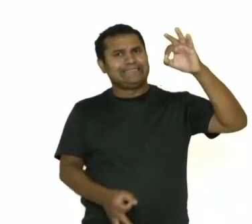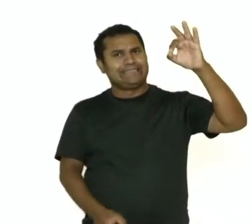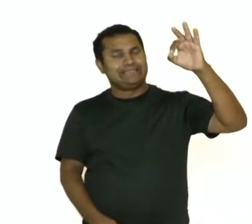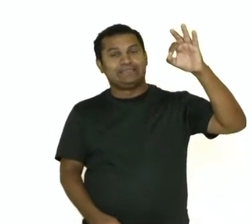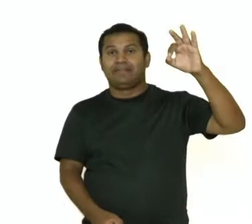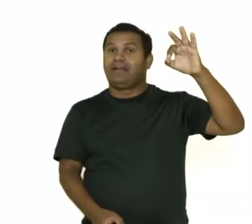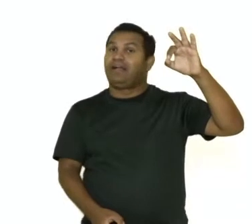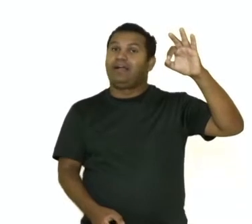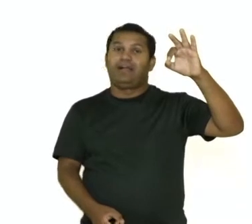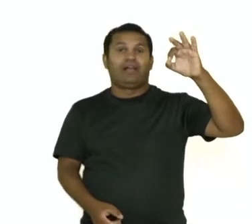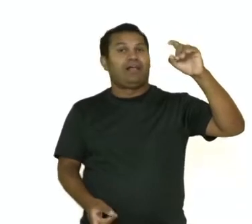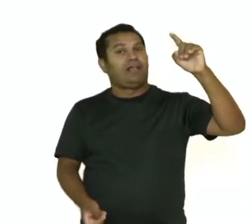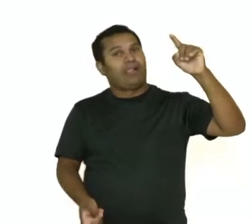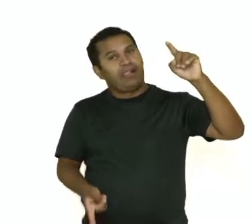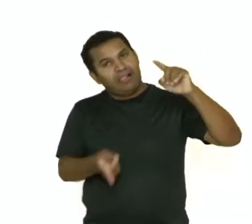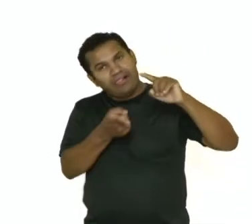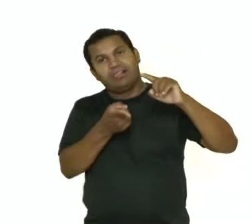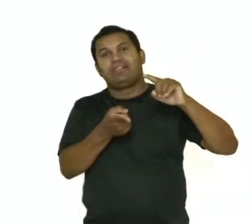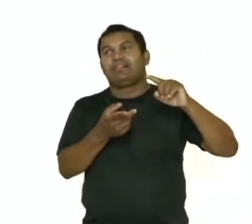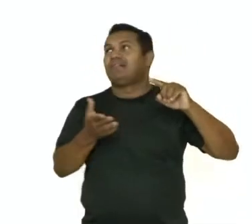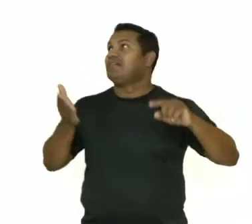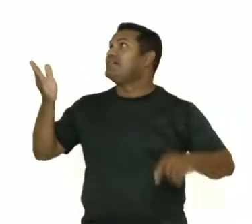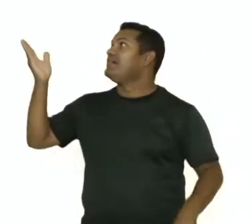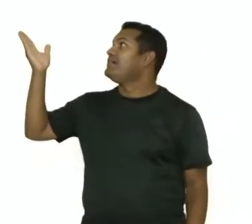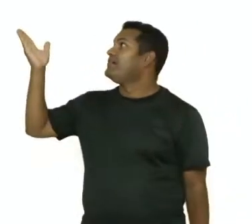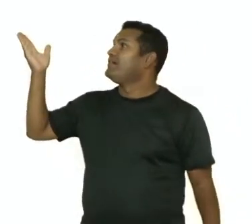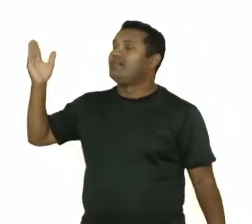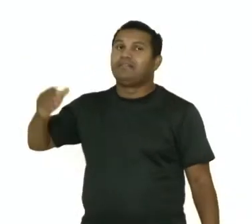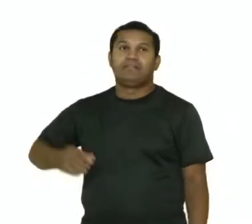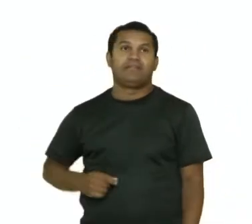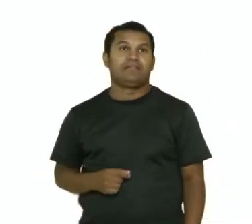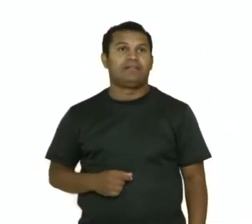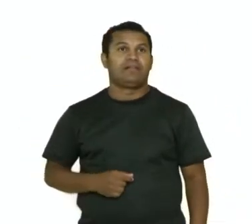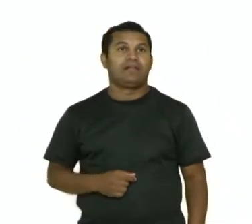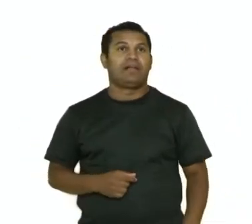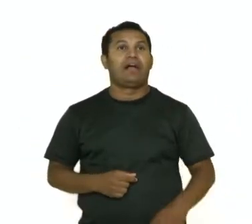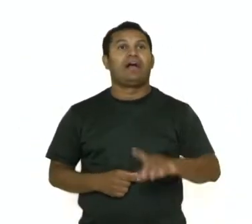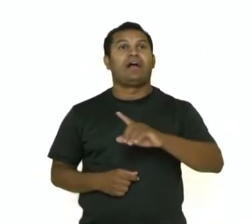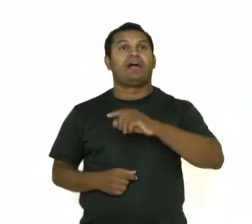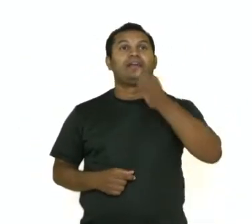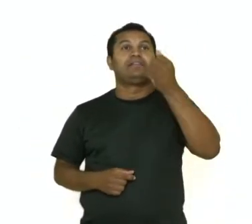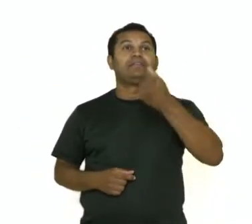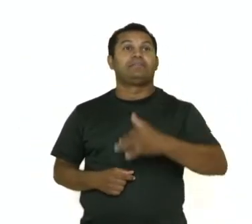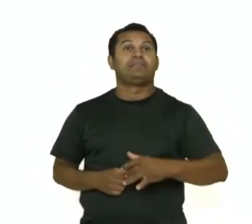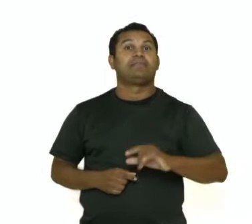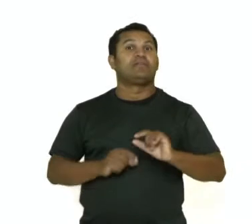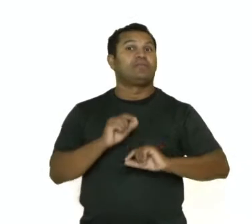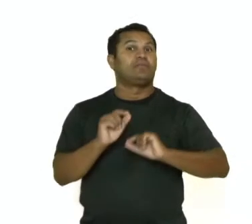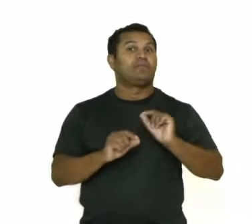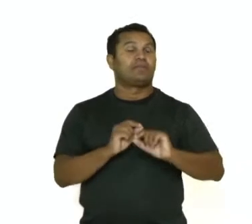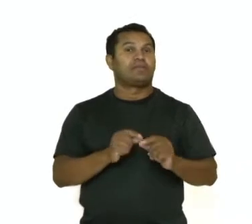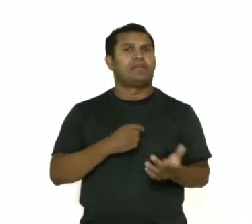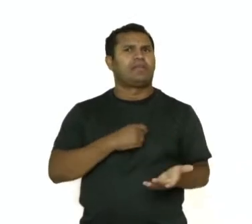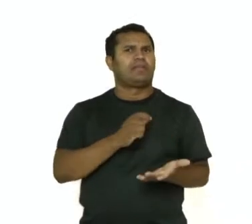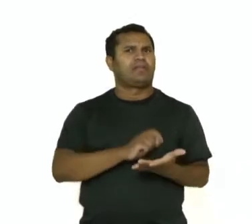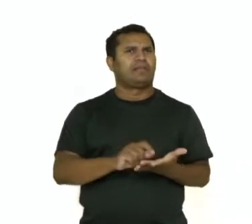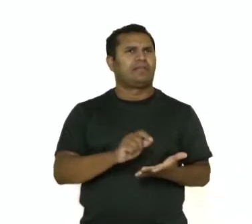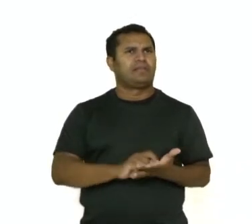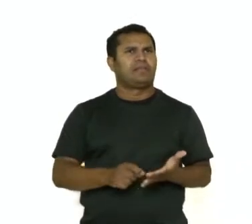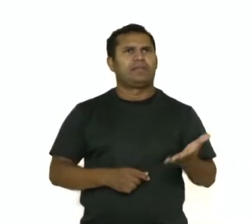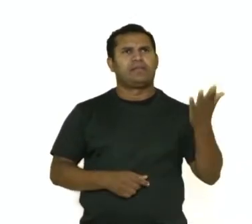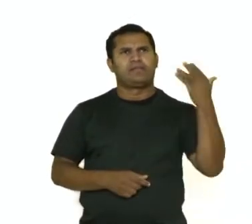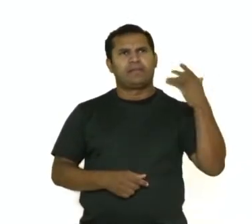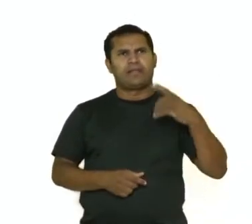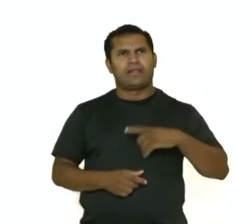navios pequenos diante por 17, 16, 15, 14, 13, 12, 10 e 9